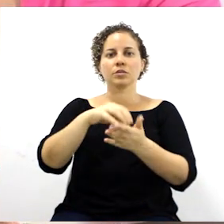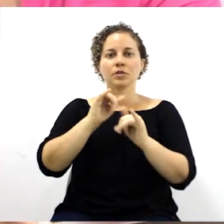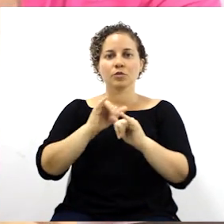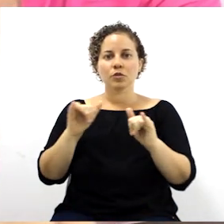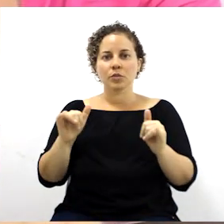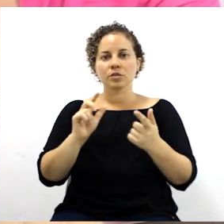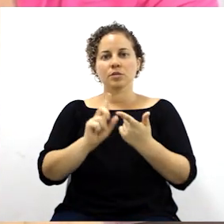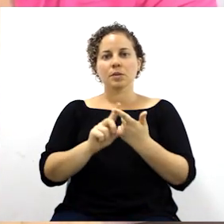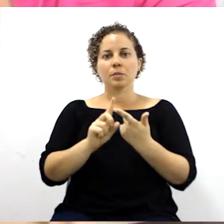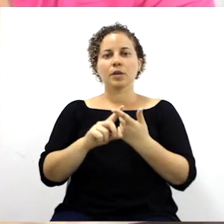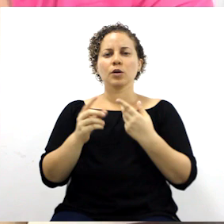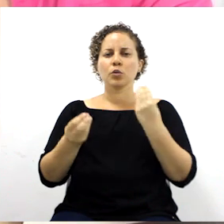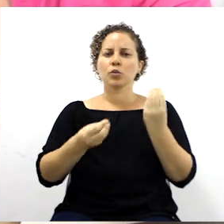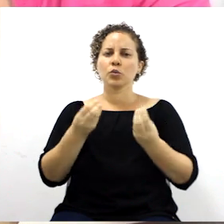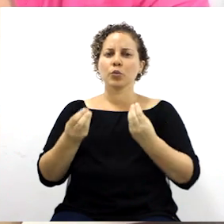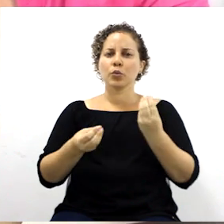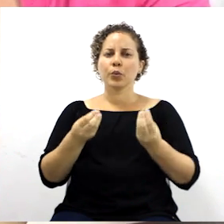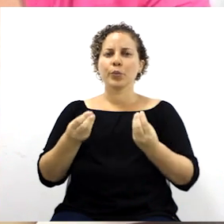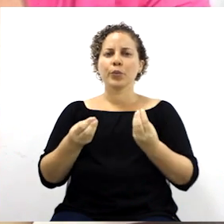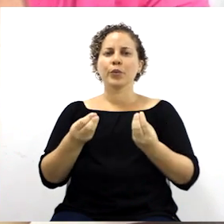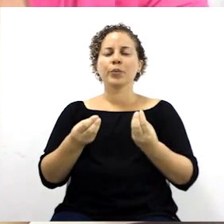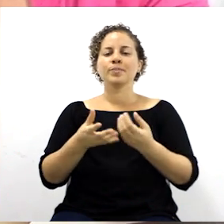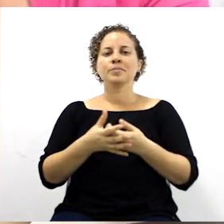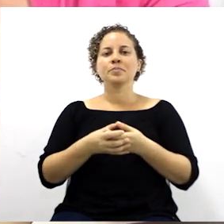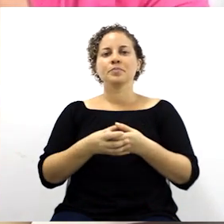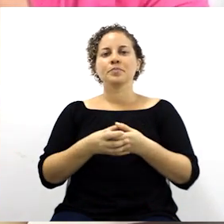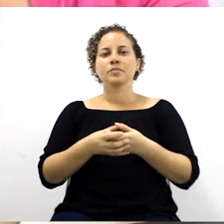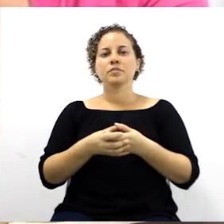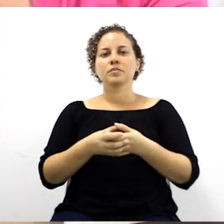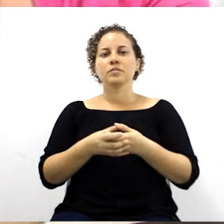informação. Então, de que forma esse